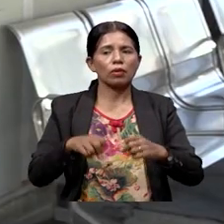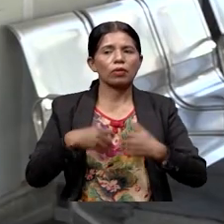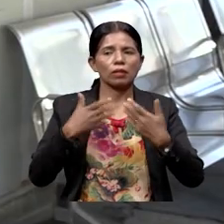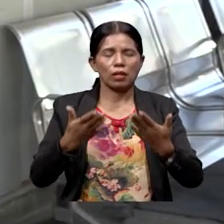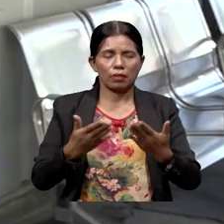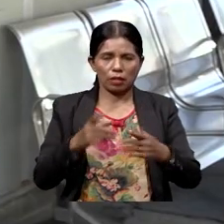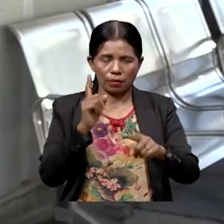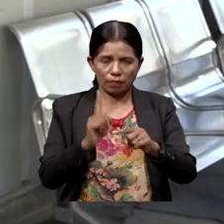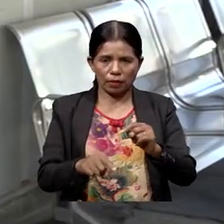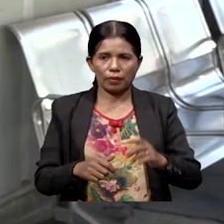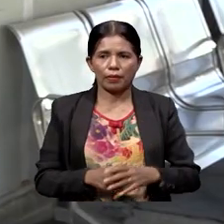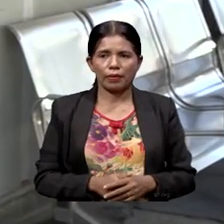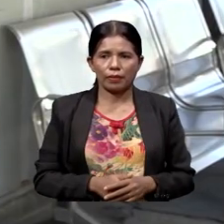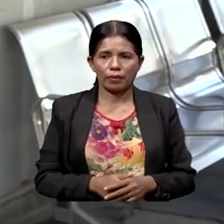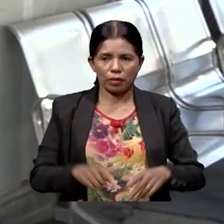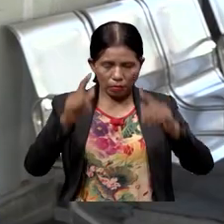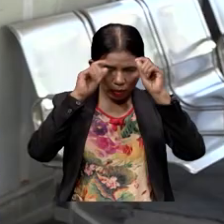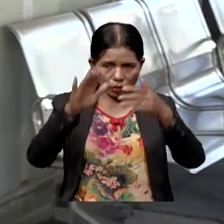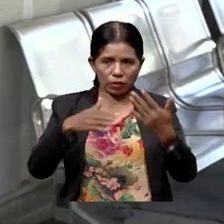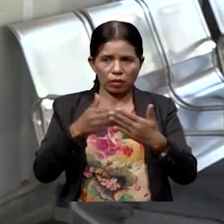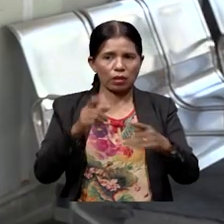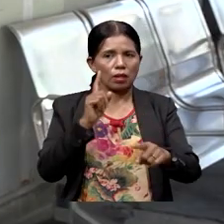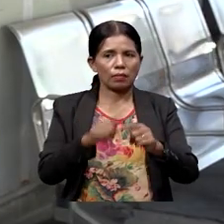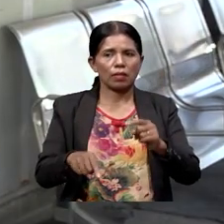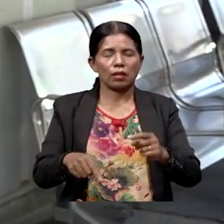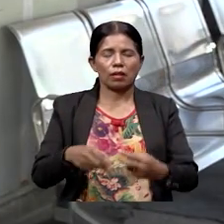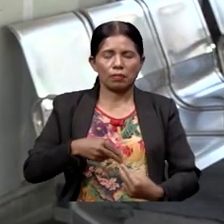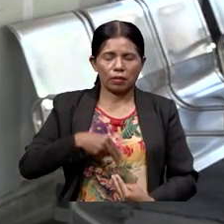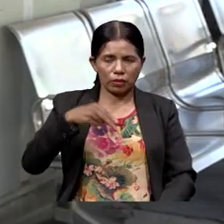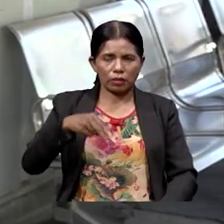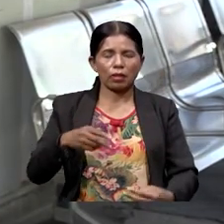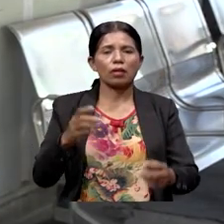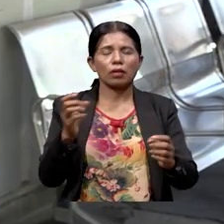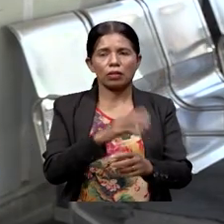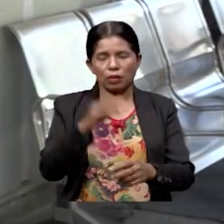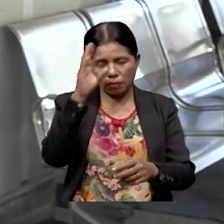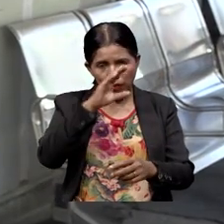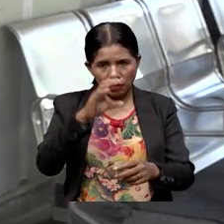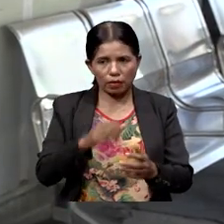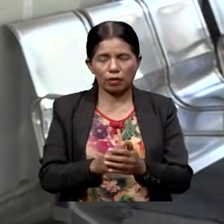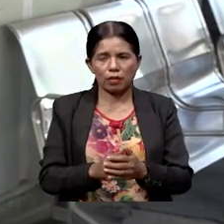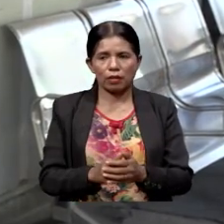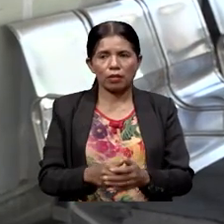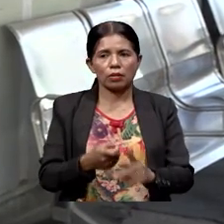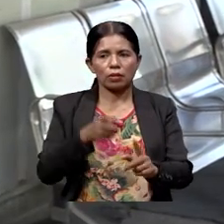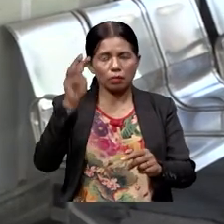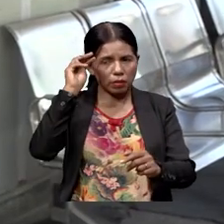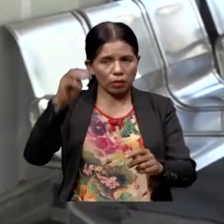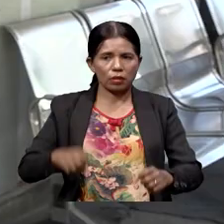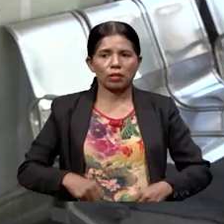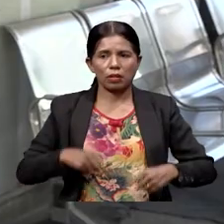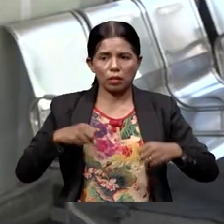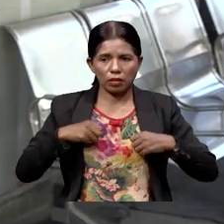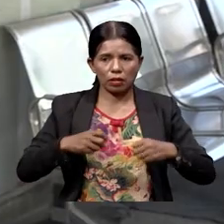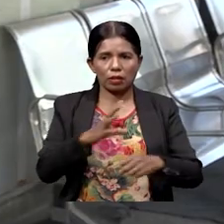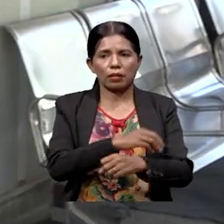bele timor wan sira atu bele heta mal nutrição então buka para atu liliu si ministério saúde